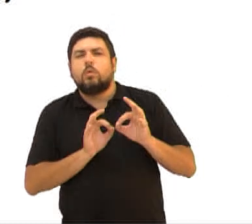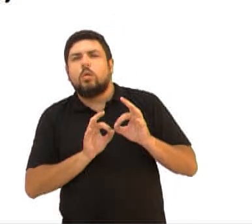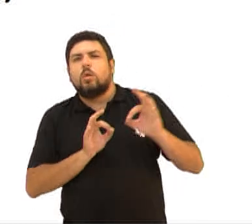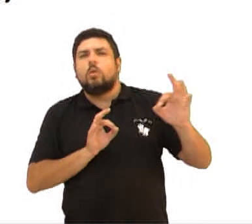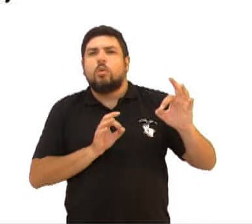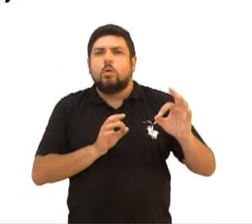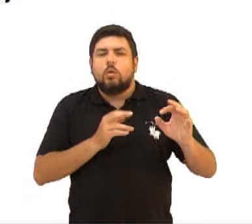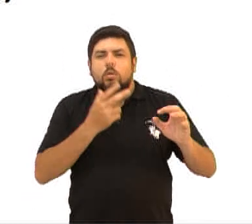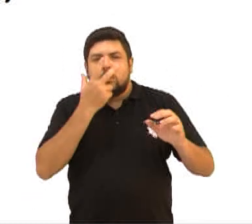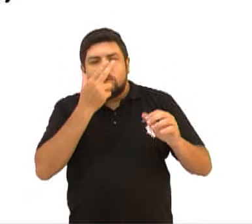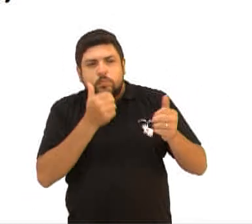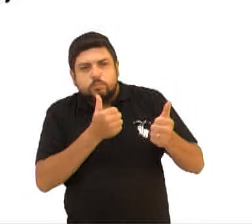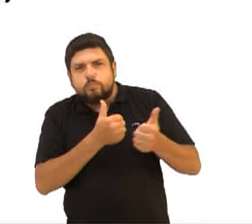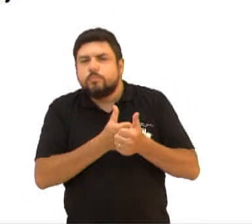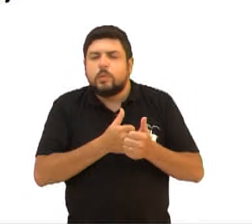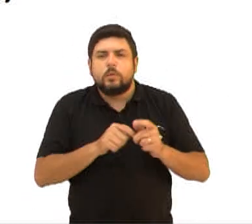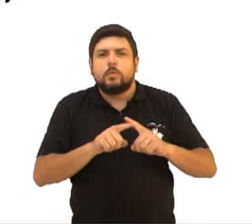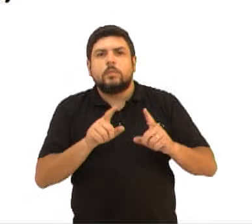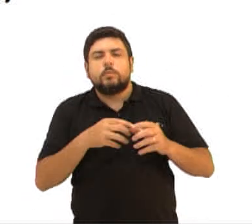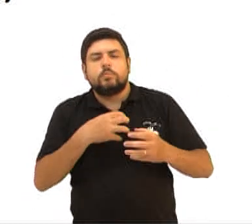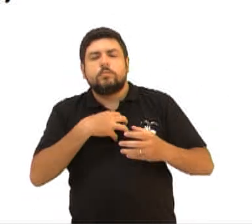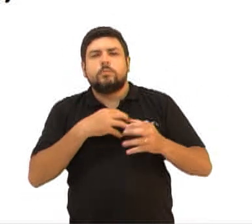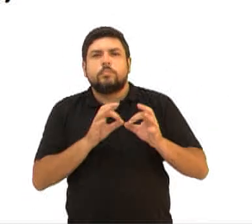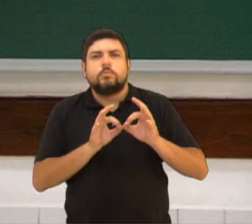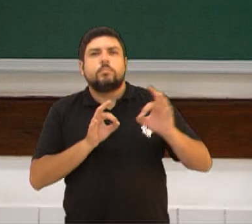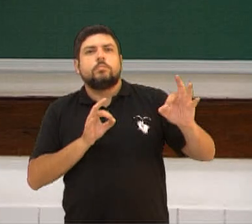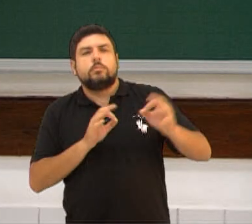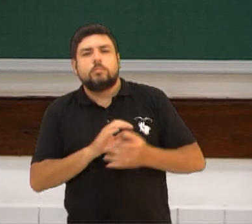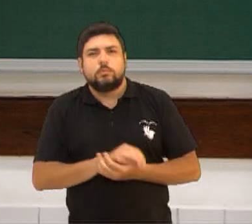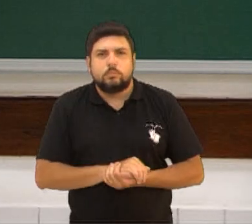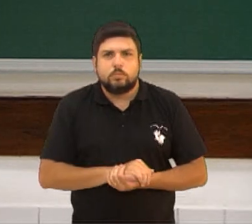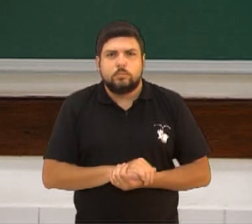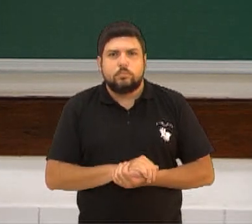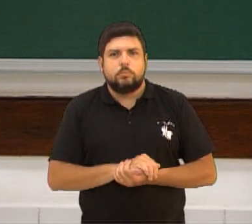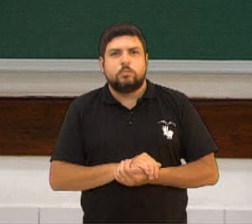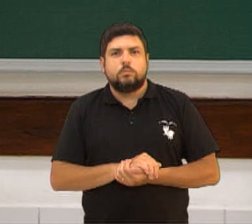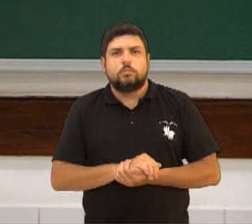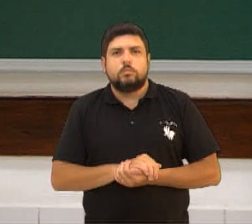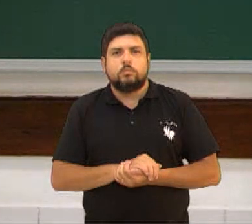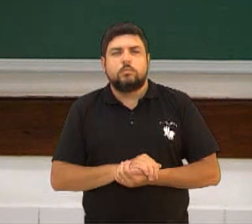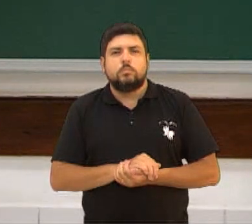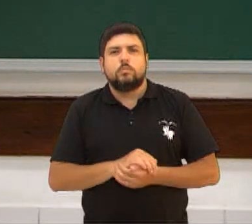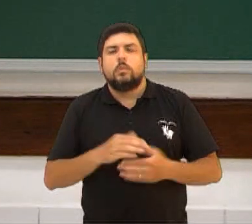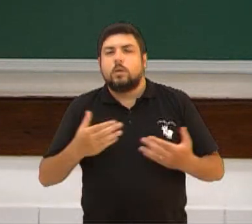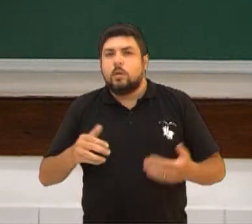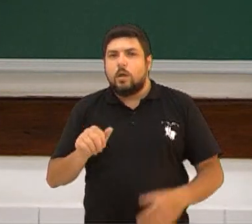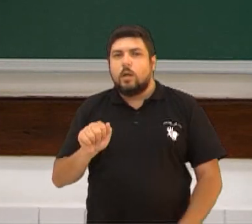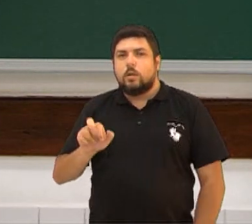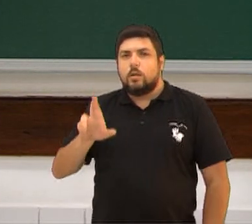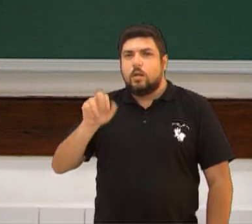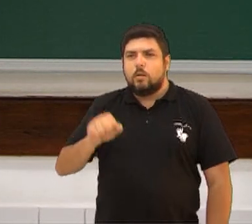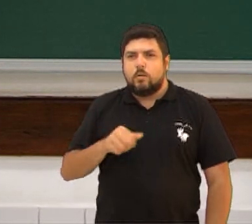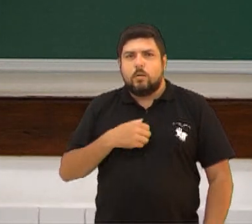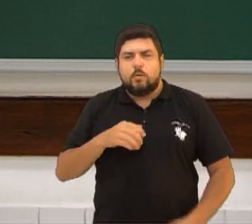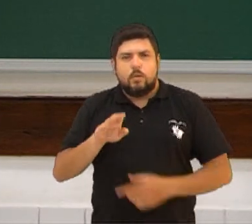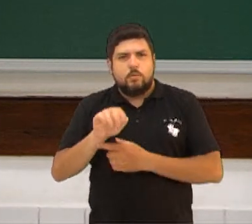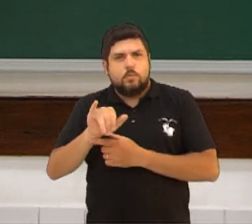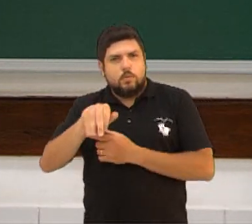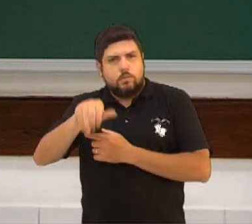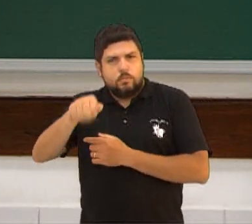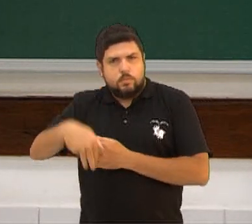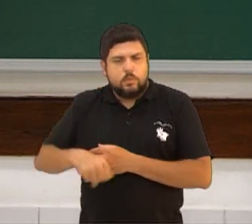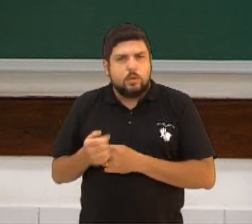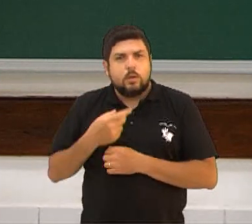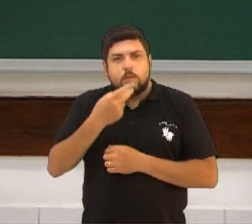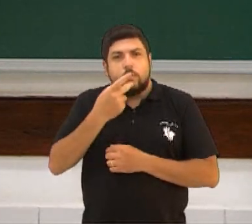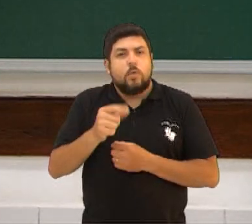mais perto que ela esteja. Então, pessoal, o que é a aura que o Benjamin fala que se perde com essa